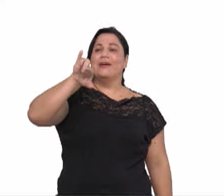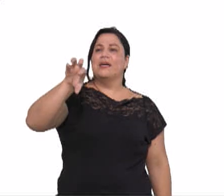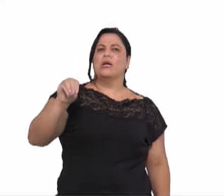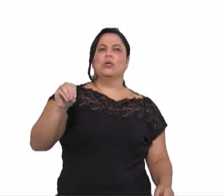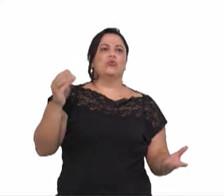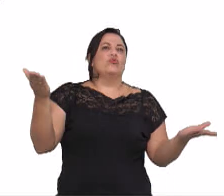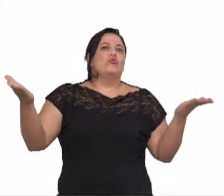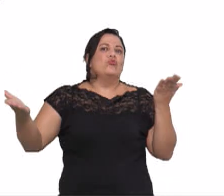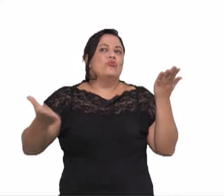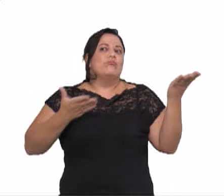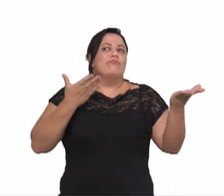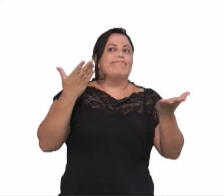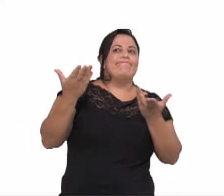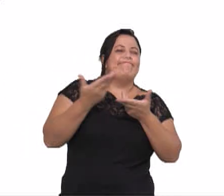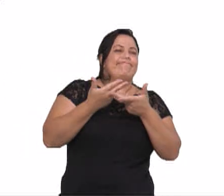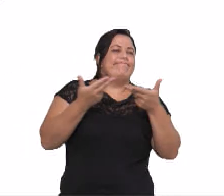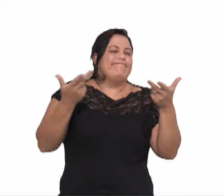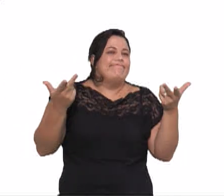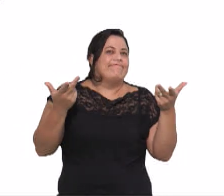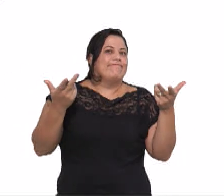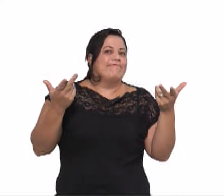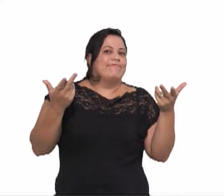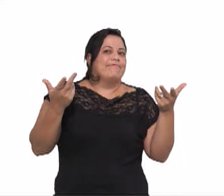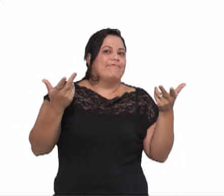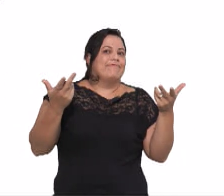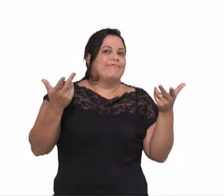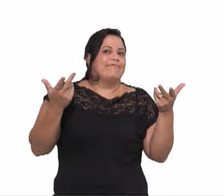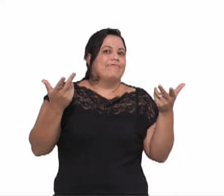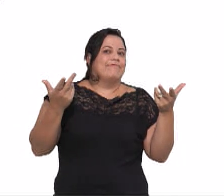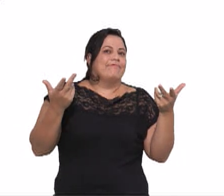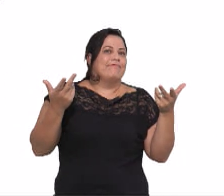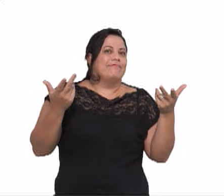direito podem ser considerados